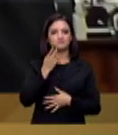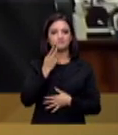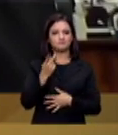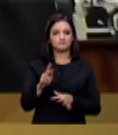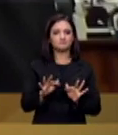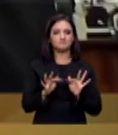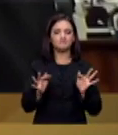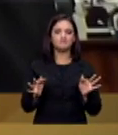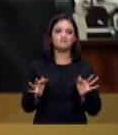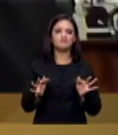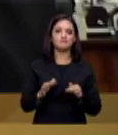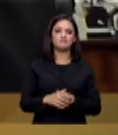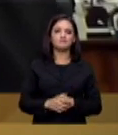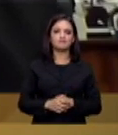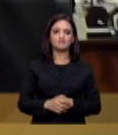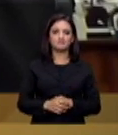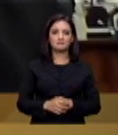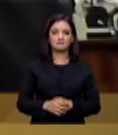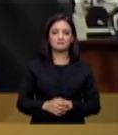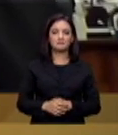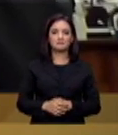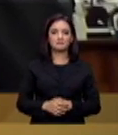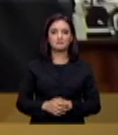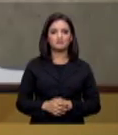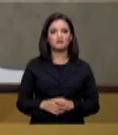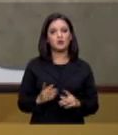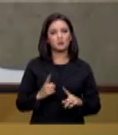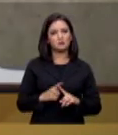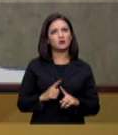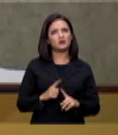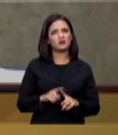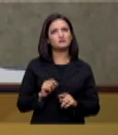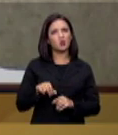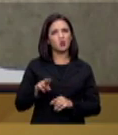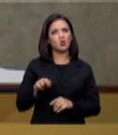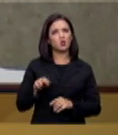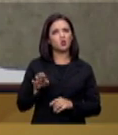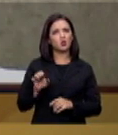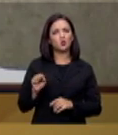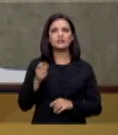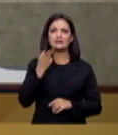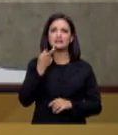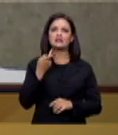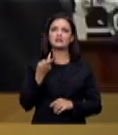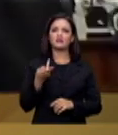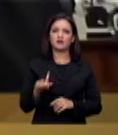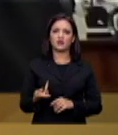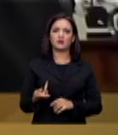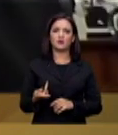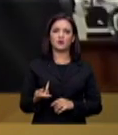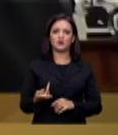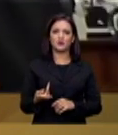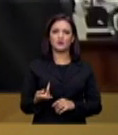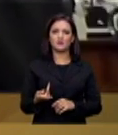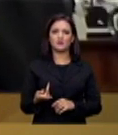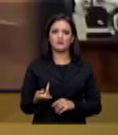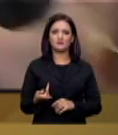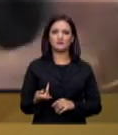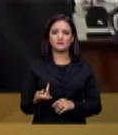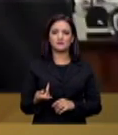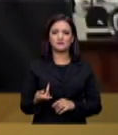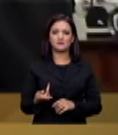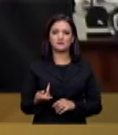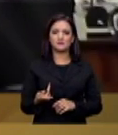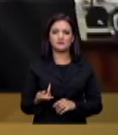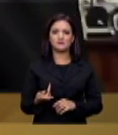em vista realmente que o caso se coloca numa linha muito divisória, né,